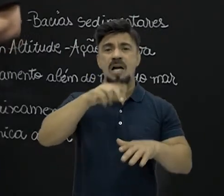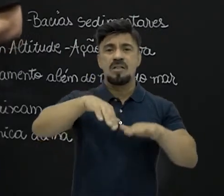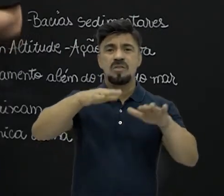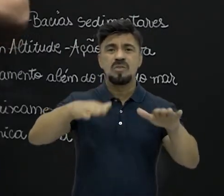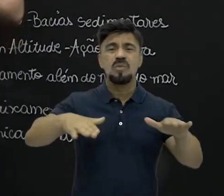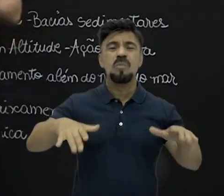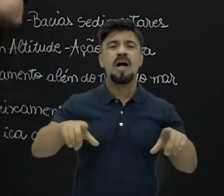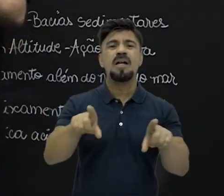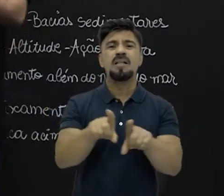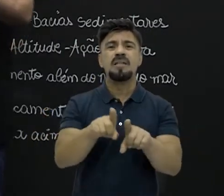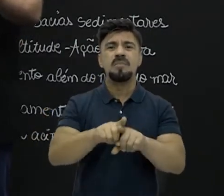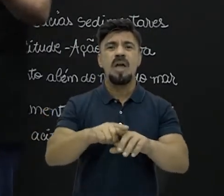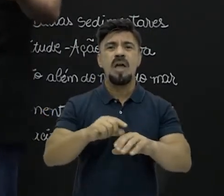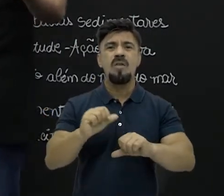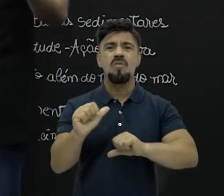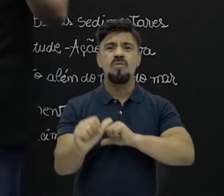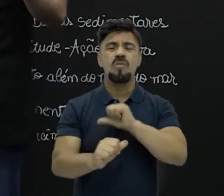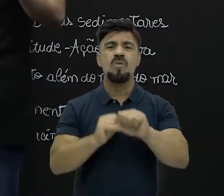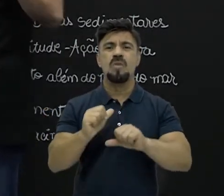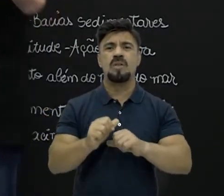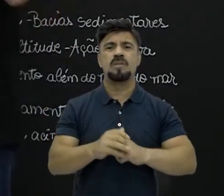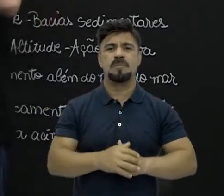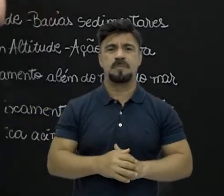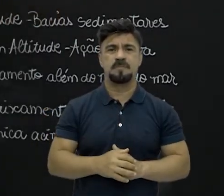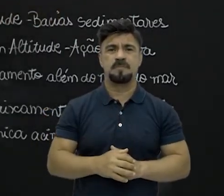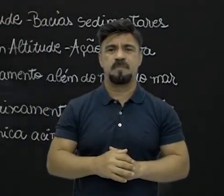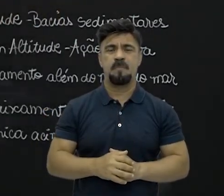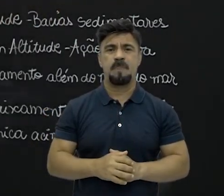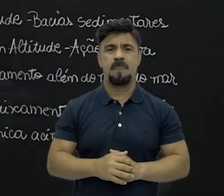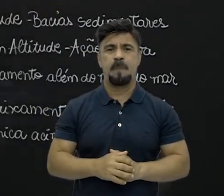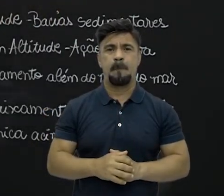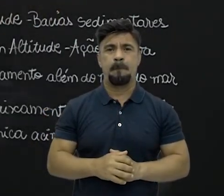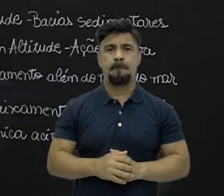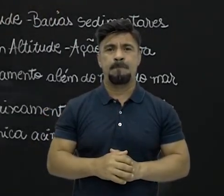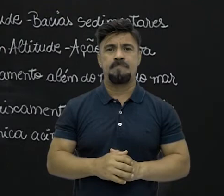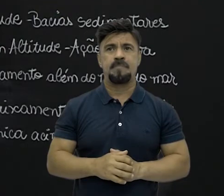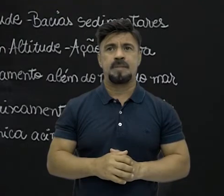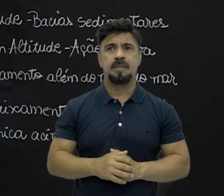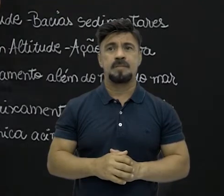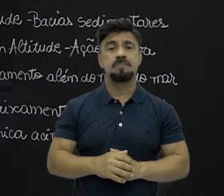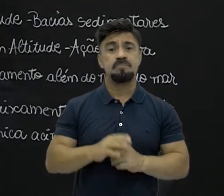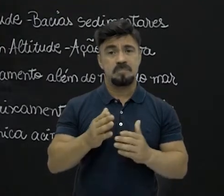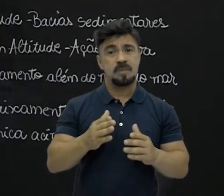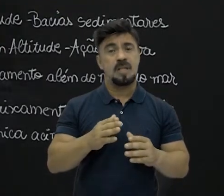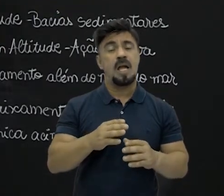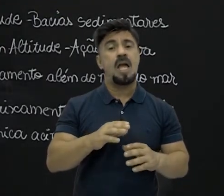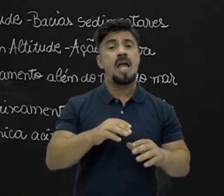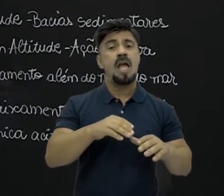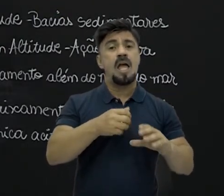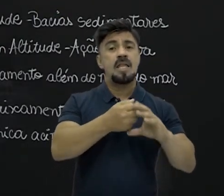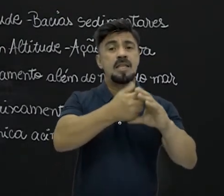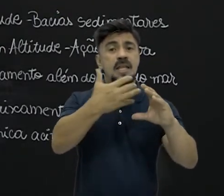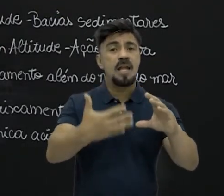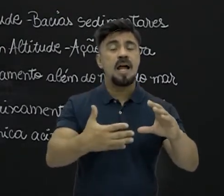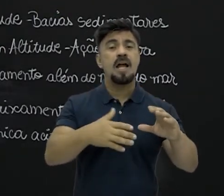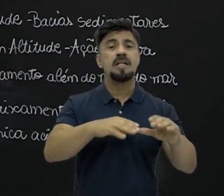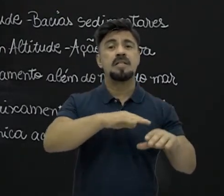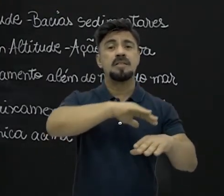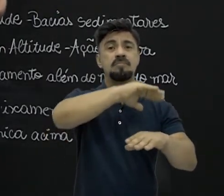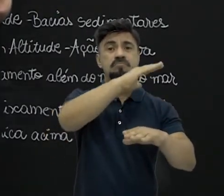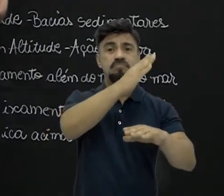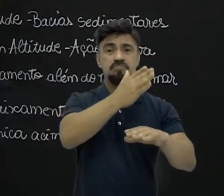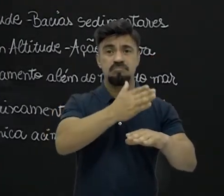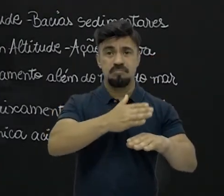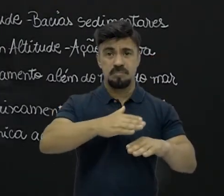vai ter uma formação mais de escudo cristalino mesmo, ok? Bom, essas são as estruturas de relevo, é aquilo que a gente vê por dentro da